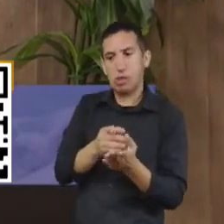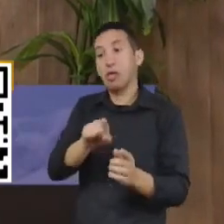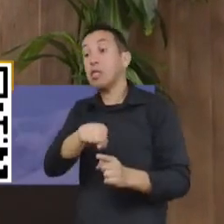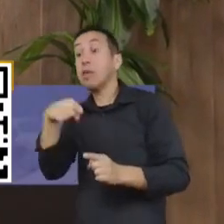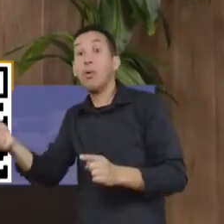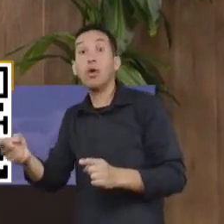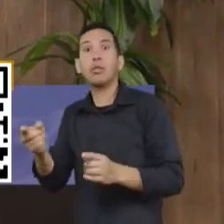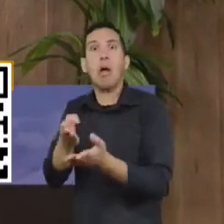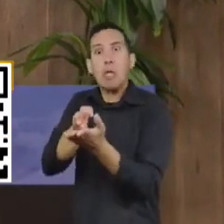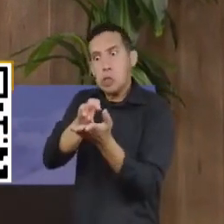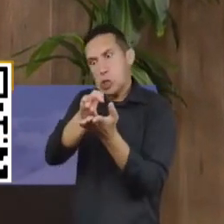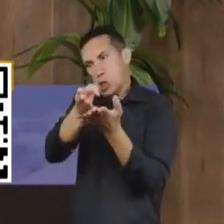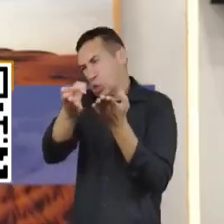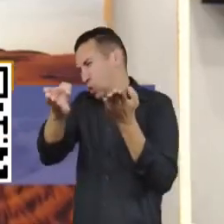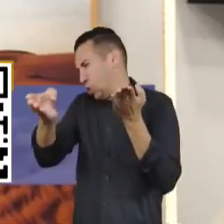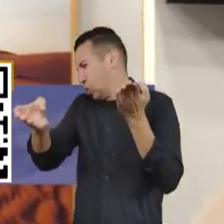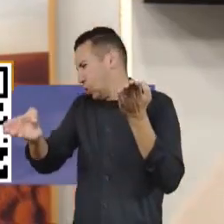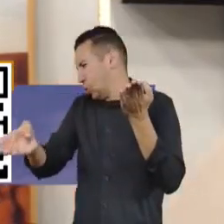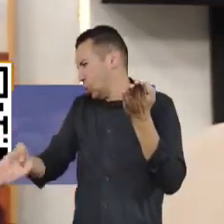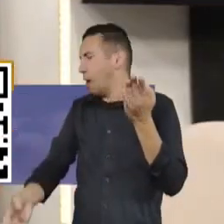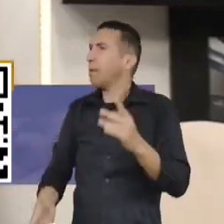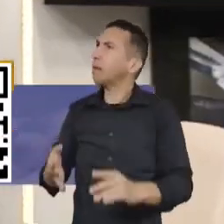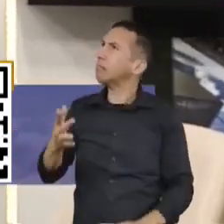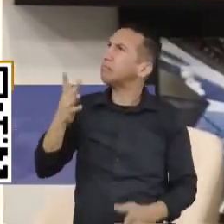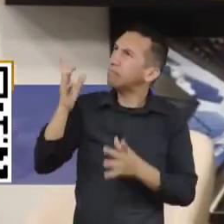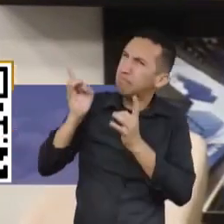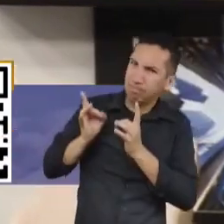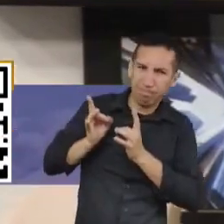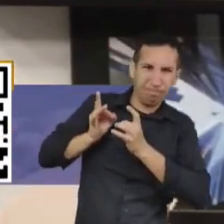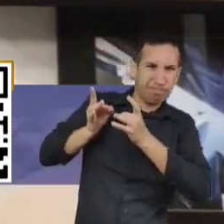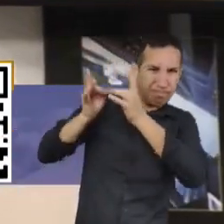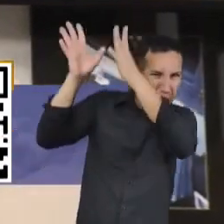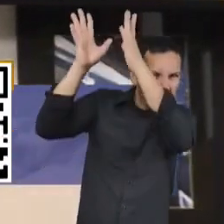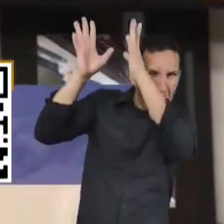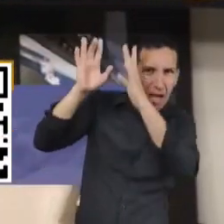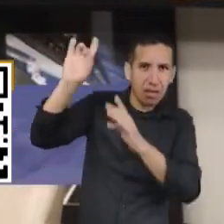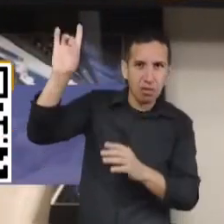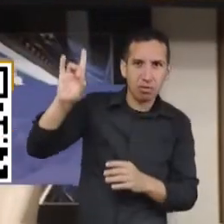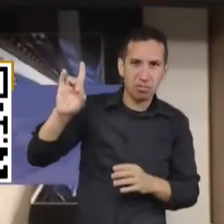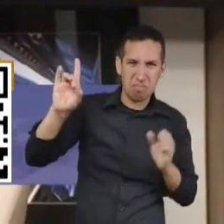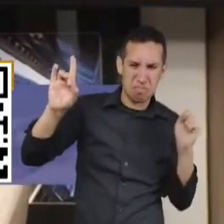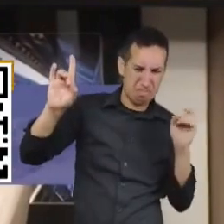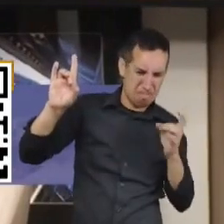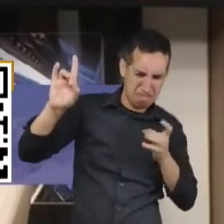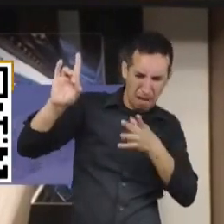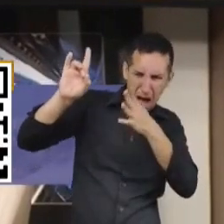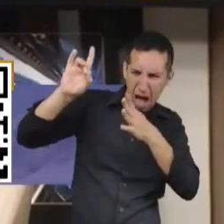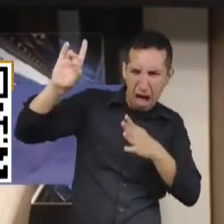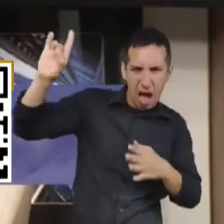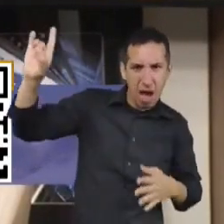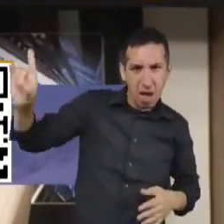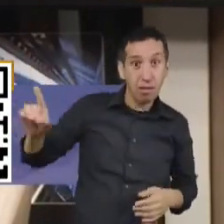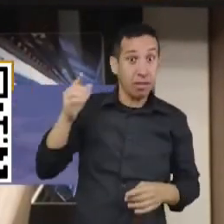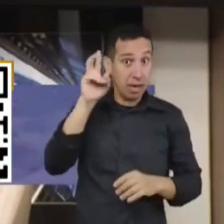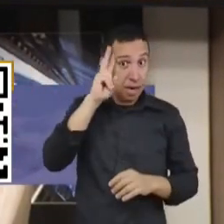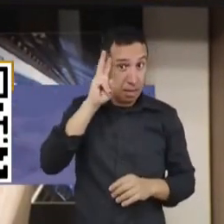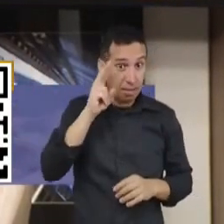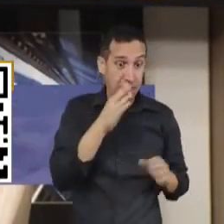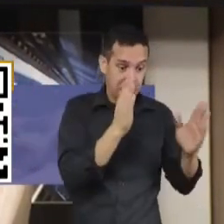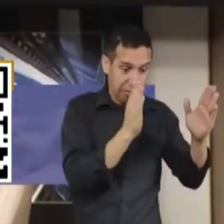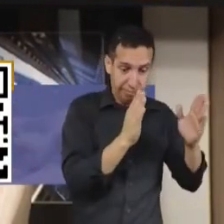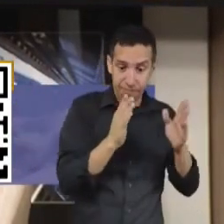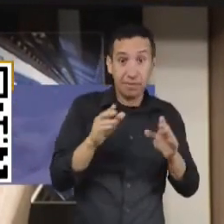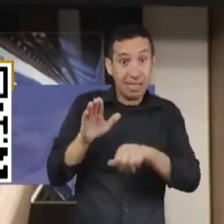e depois de uma apostasia total E não esqueça que diante dessa situação toda de perseguição de escuridão